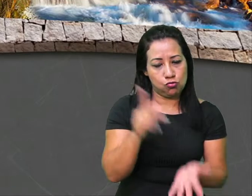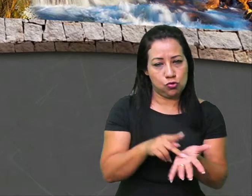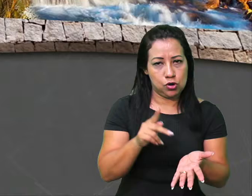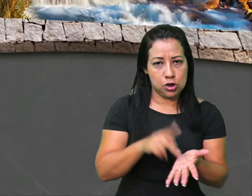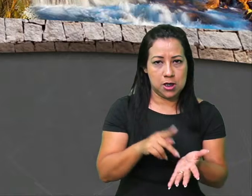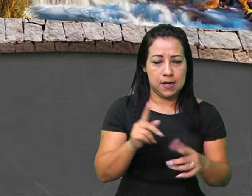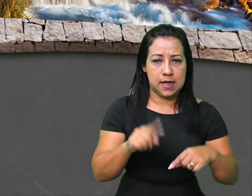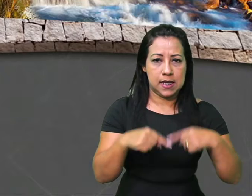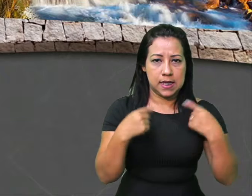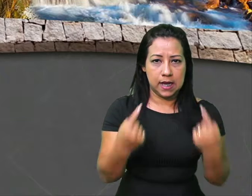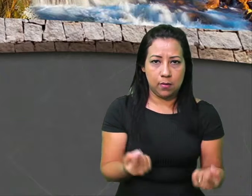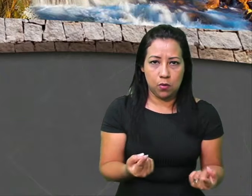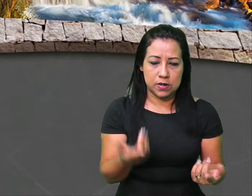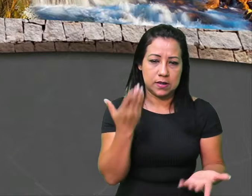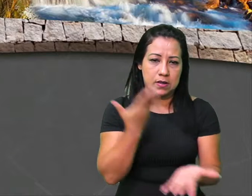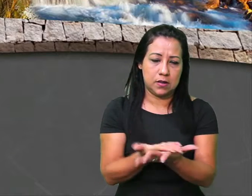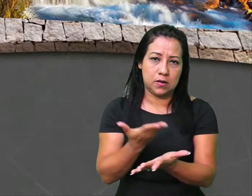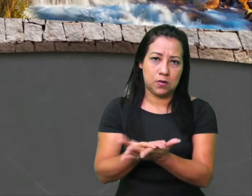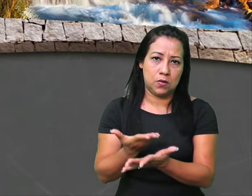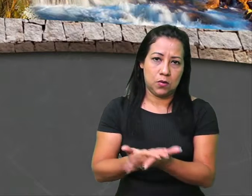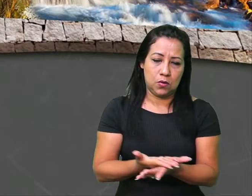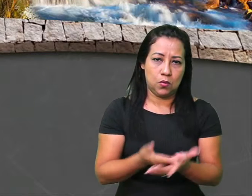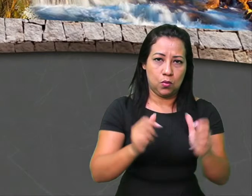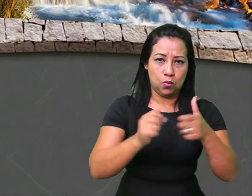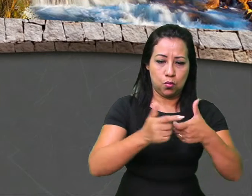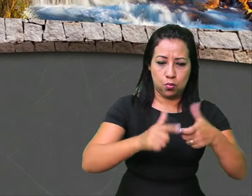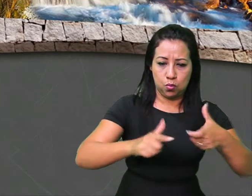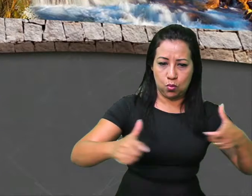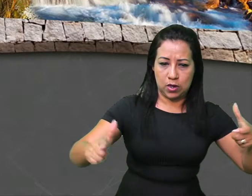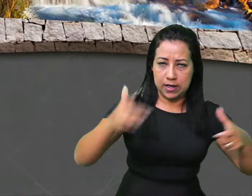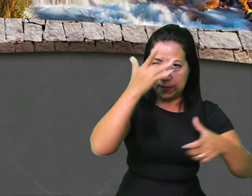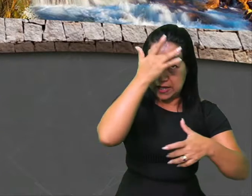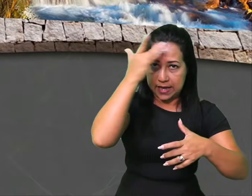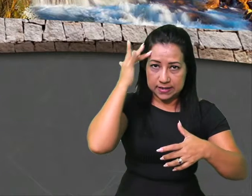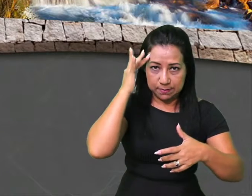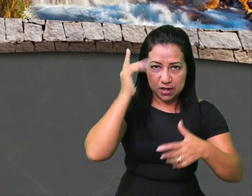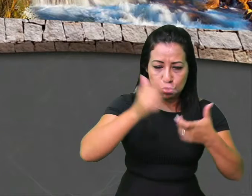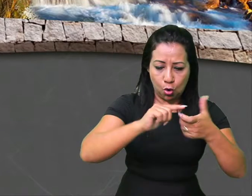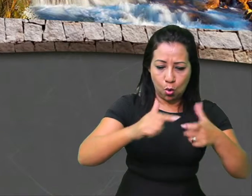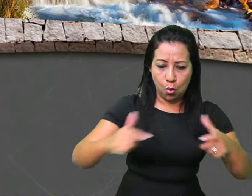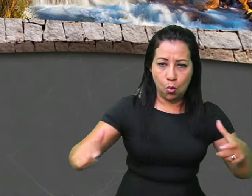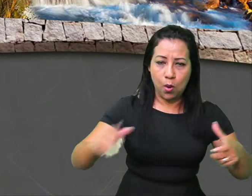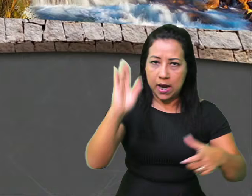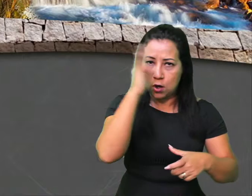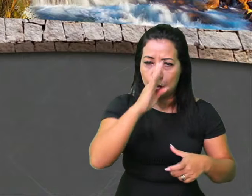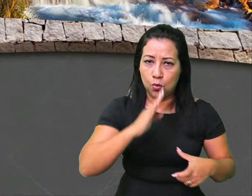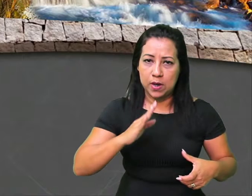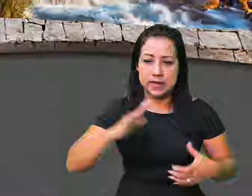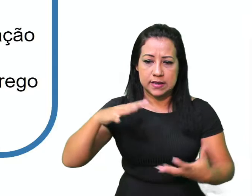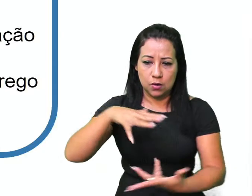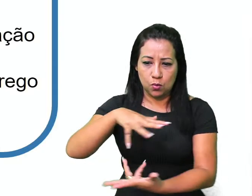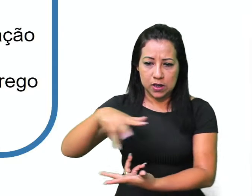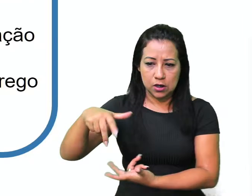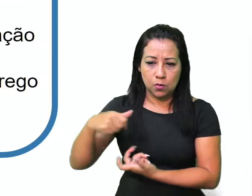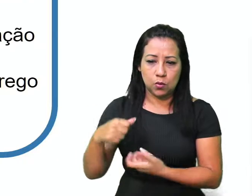estudar crescimento populacional no Brasil e no mundo, as teorias demográficas, como você pode observar na